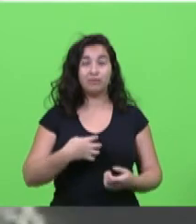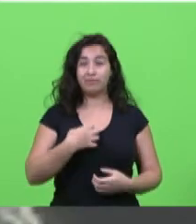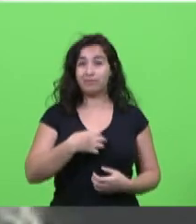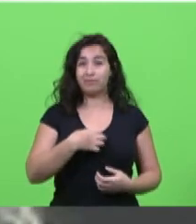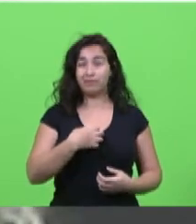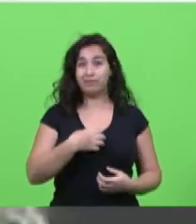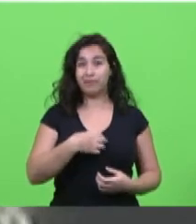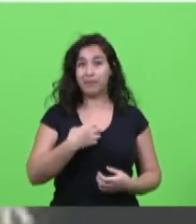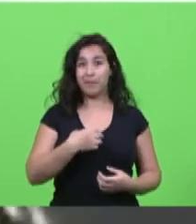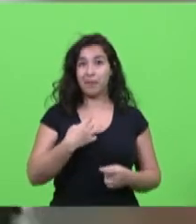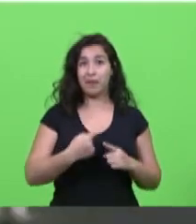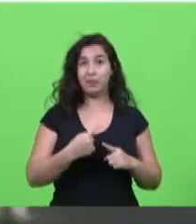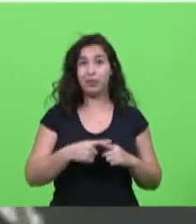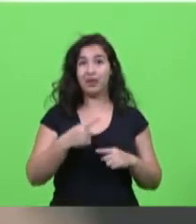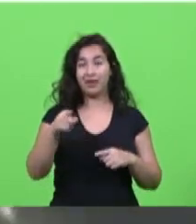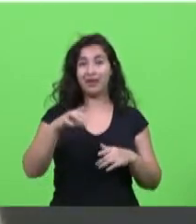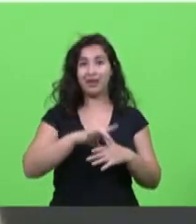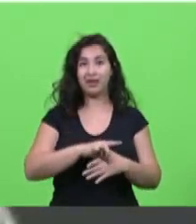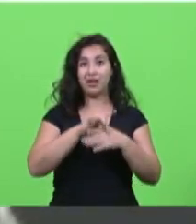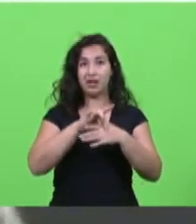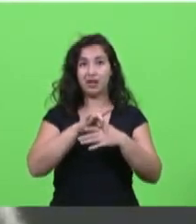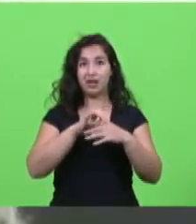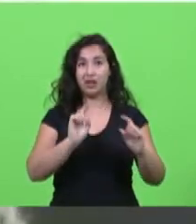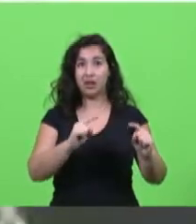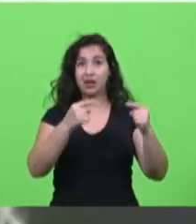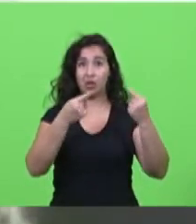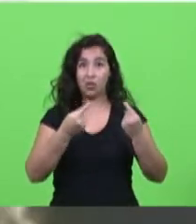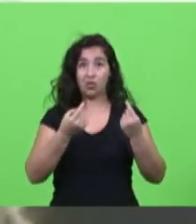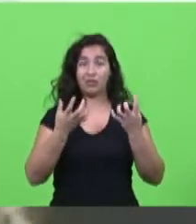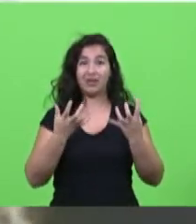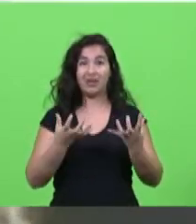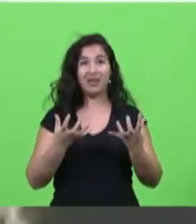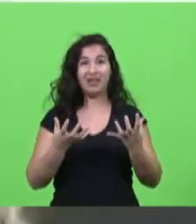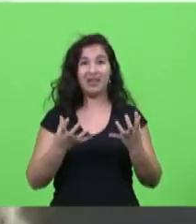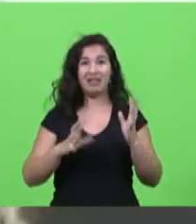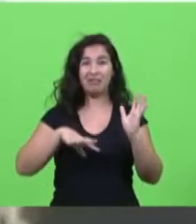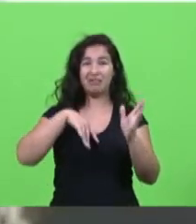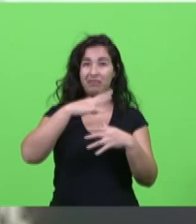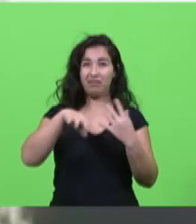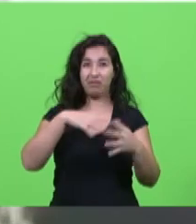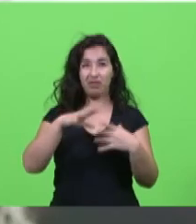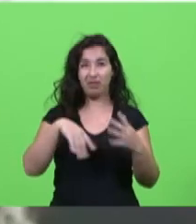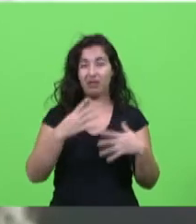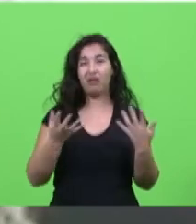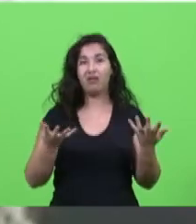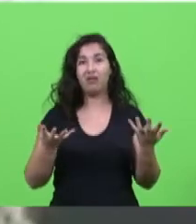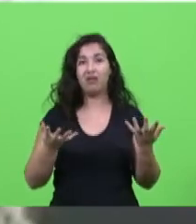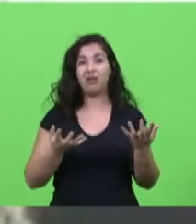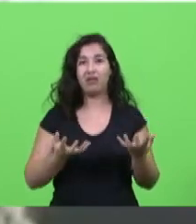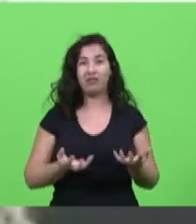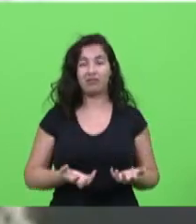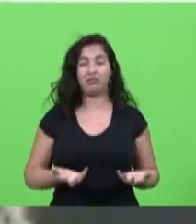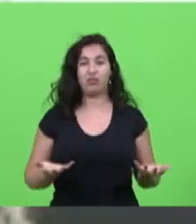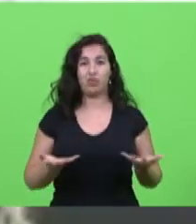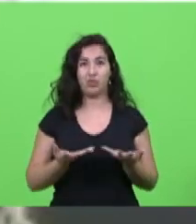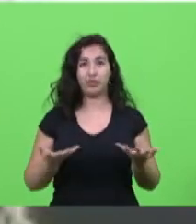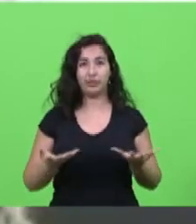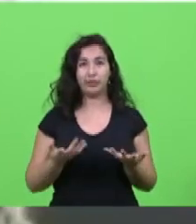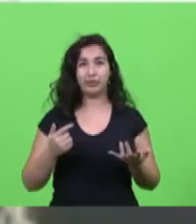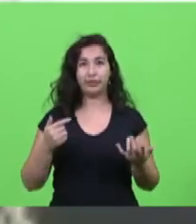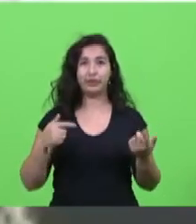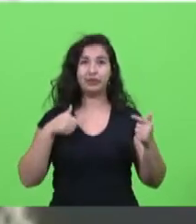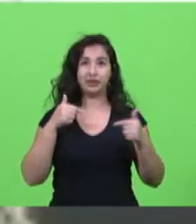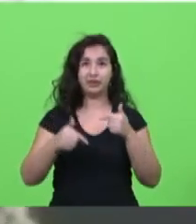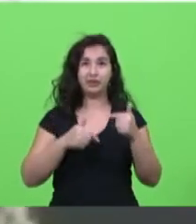que quer fazer de tudo um alarido para desconstruir o que se faz hoje nesse trabalho aí